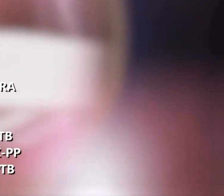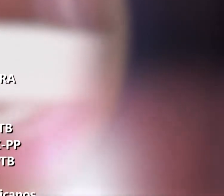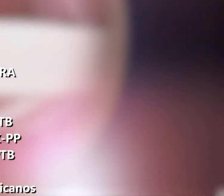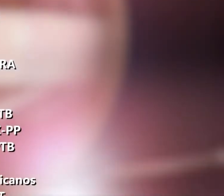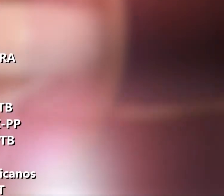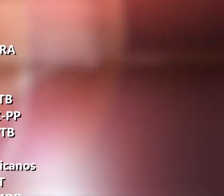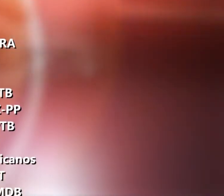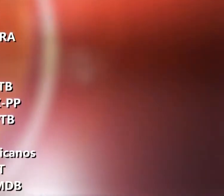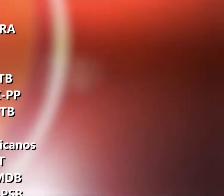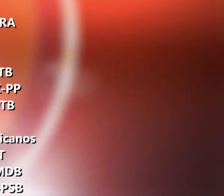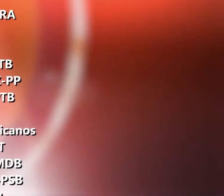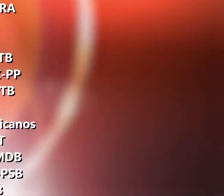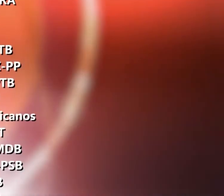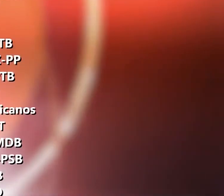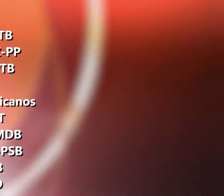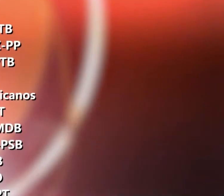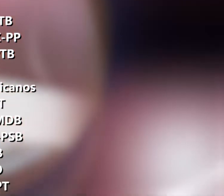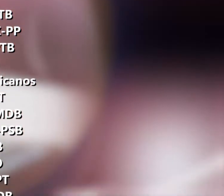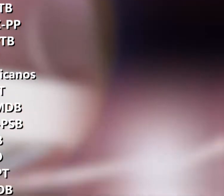Tchau.